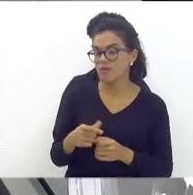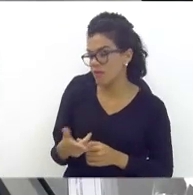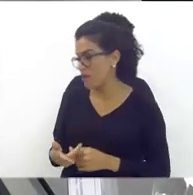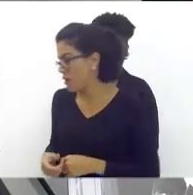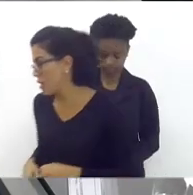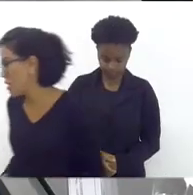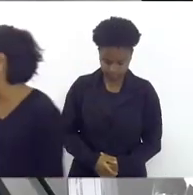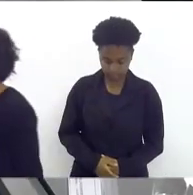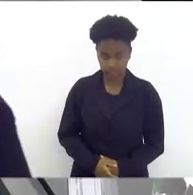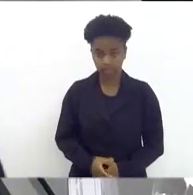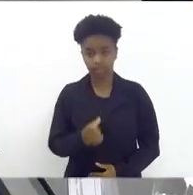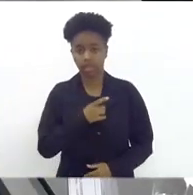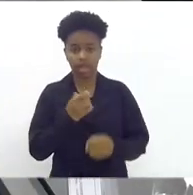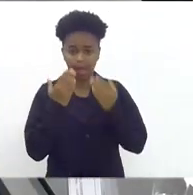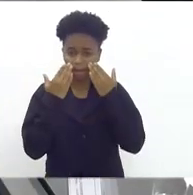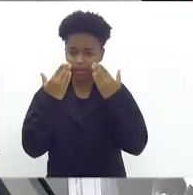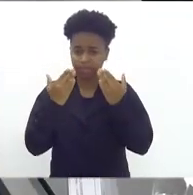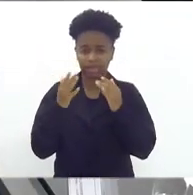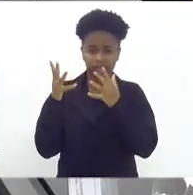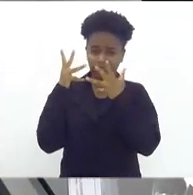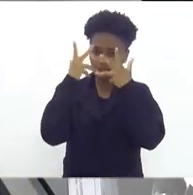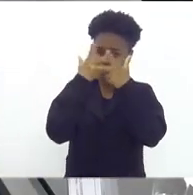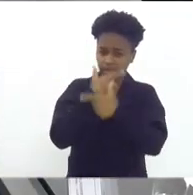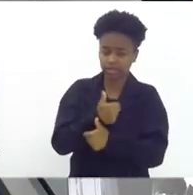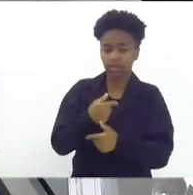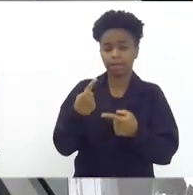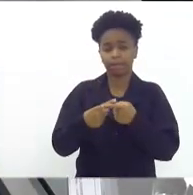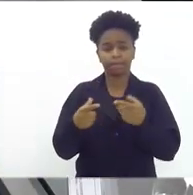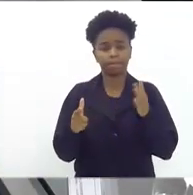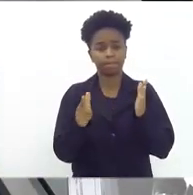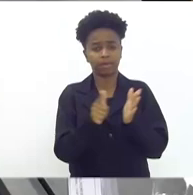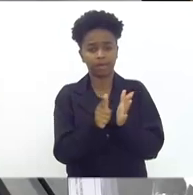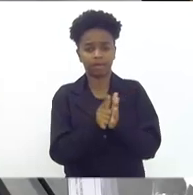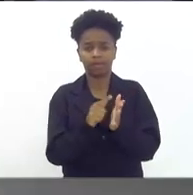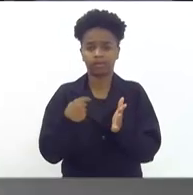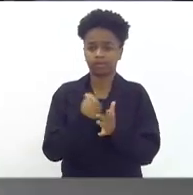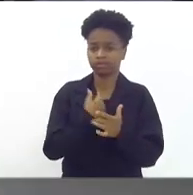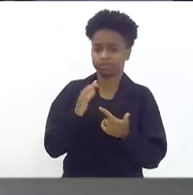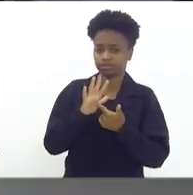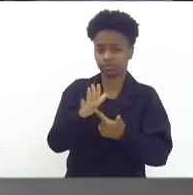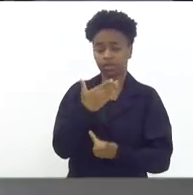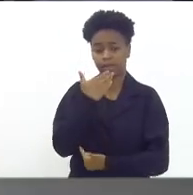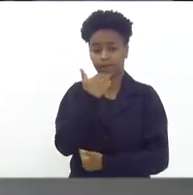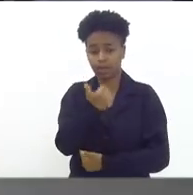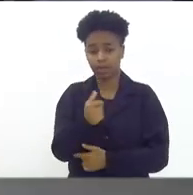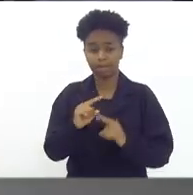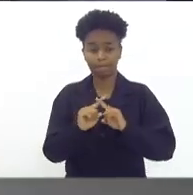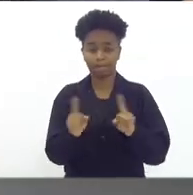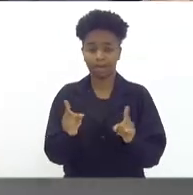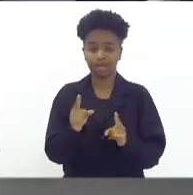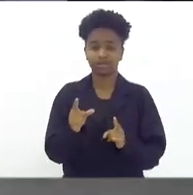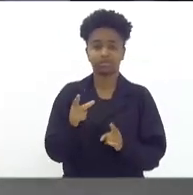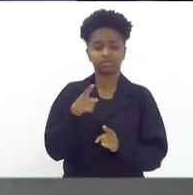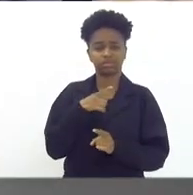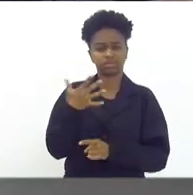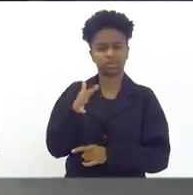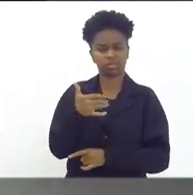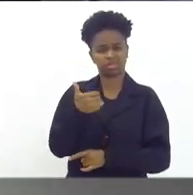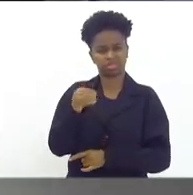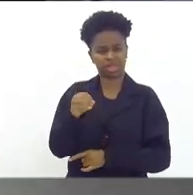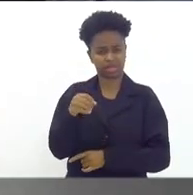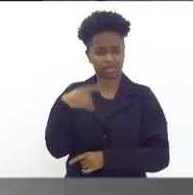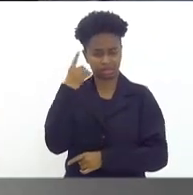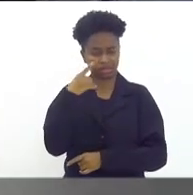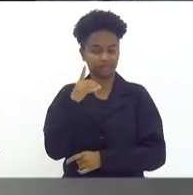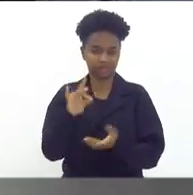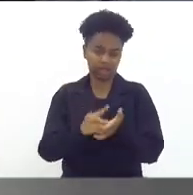apresentação linda Isso é muito bonito papel a gente põe para o céu é bonito que seu melhor eu acho que eu vou pedir até os 10 deputados que são 10 agora são